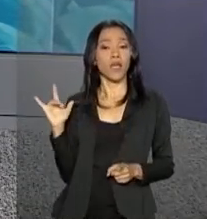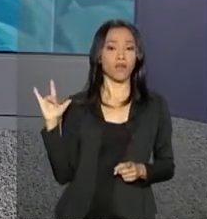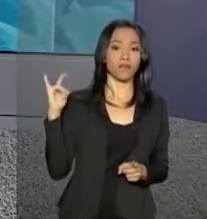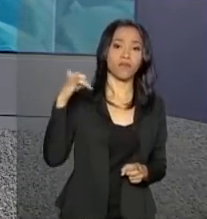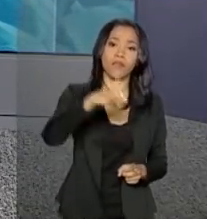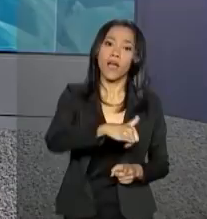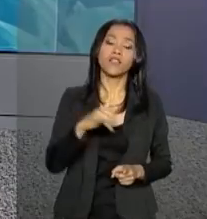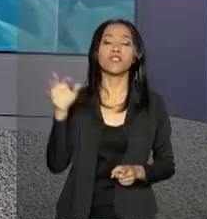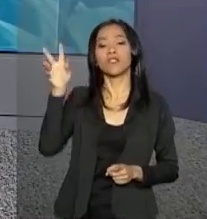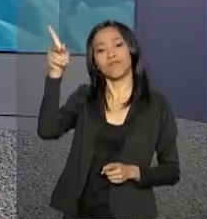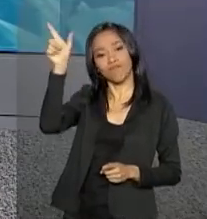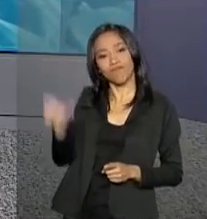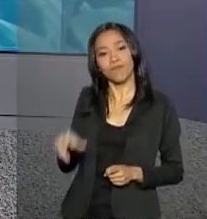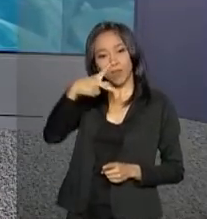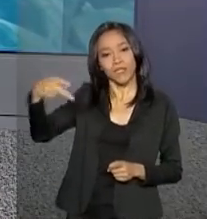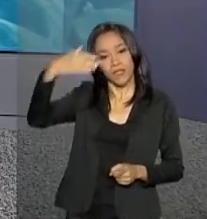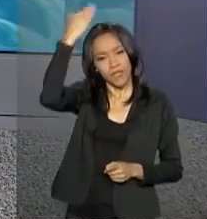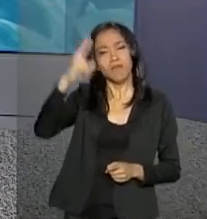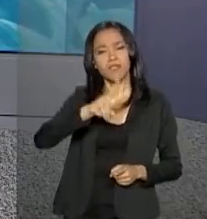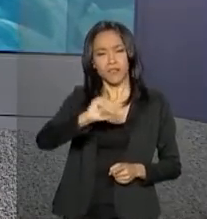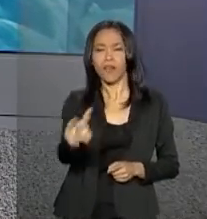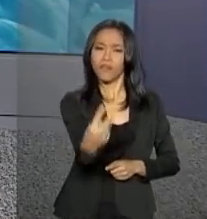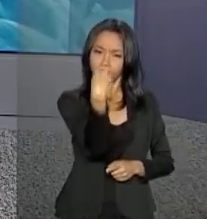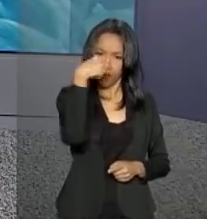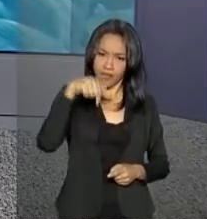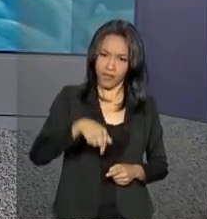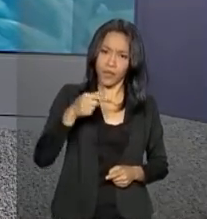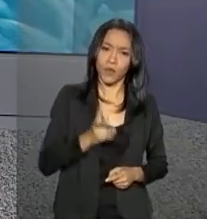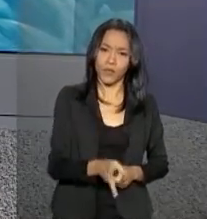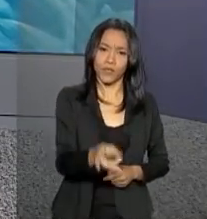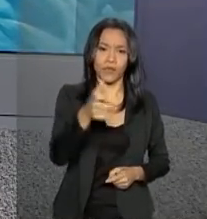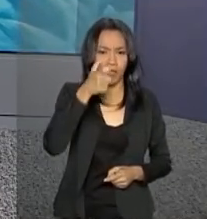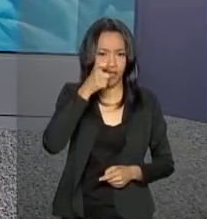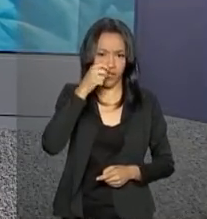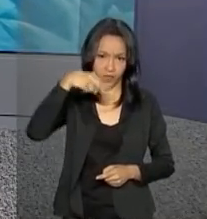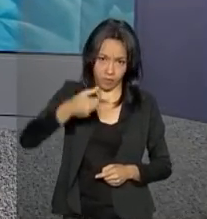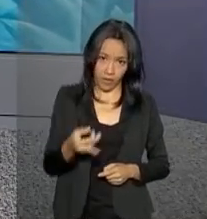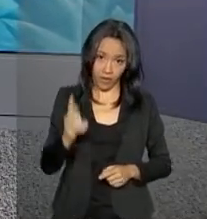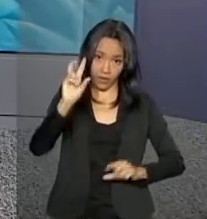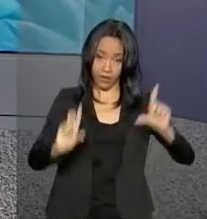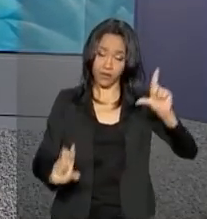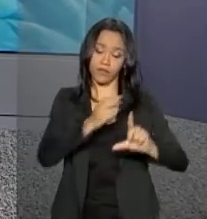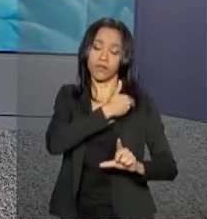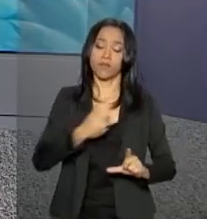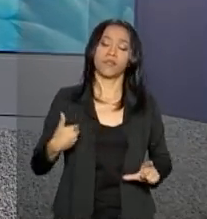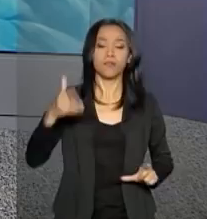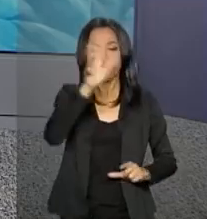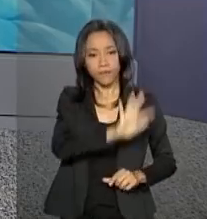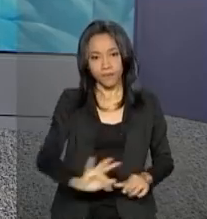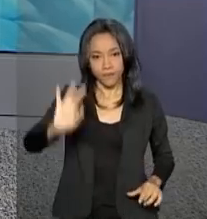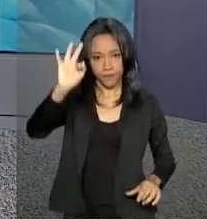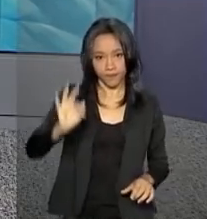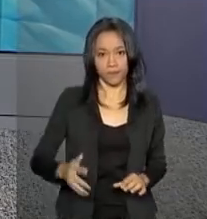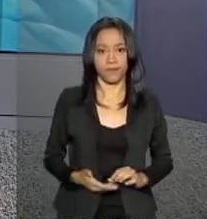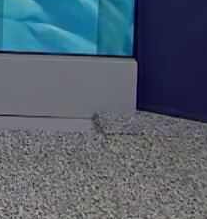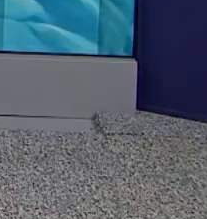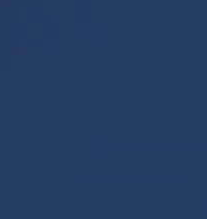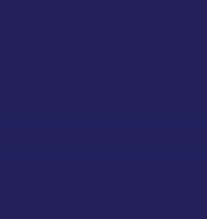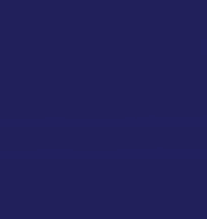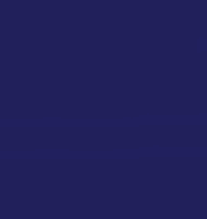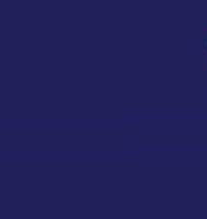Michel Temer você confere ao longo de nossa programação Continue com a gente na NBR a TV do Governo